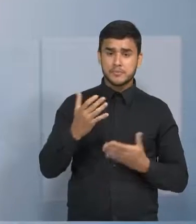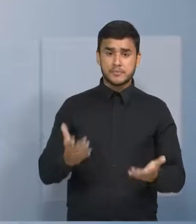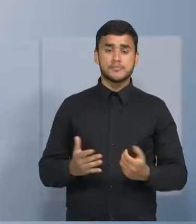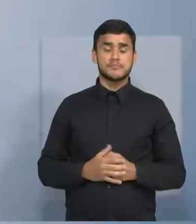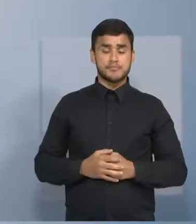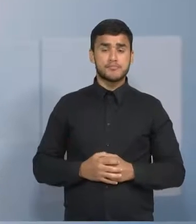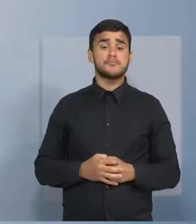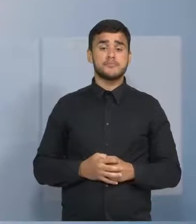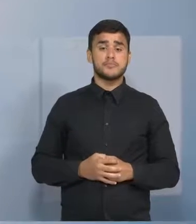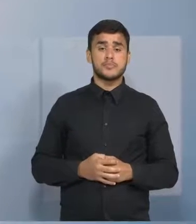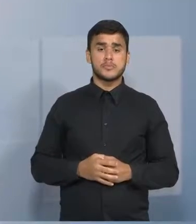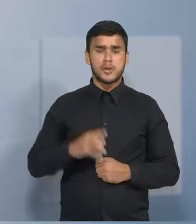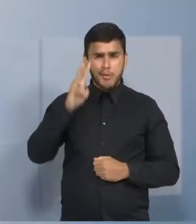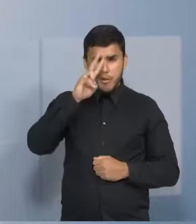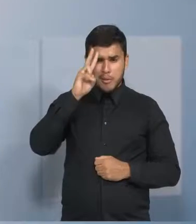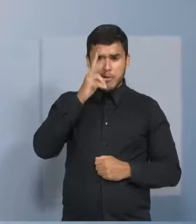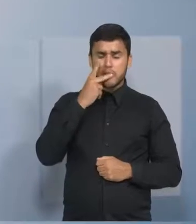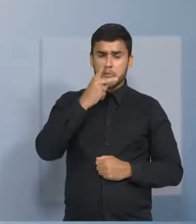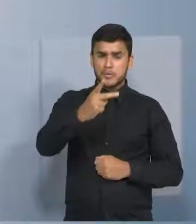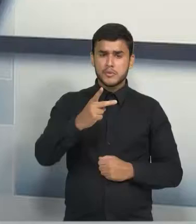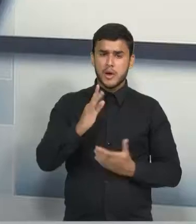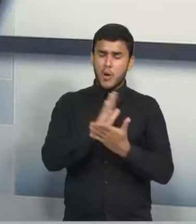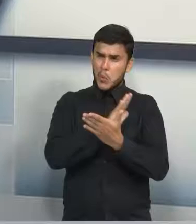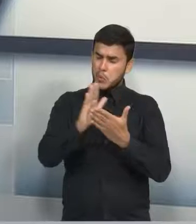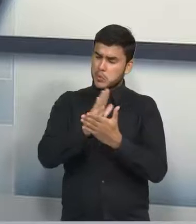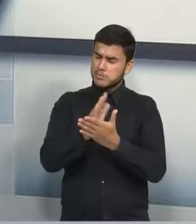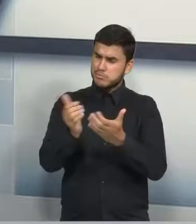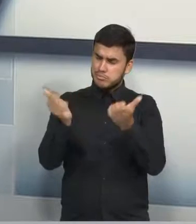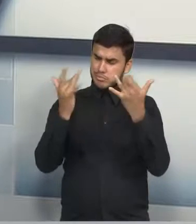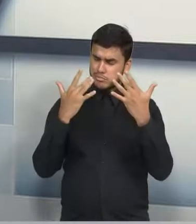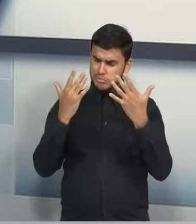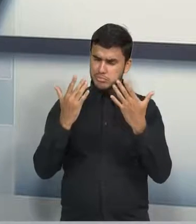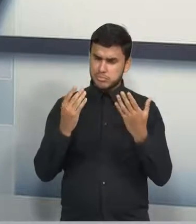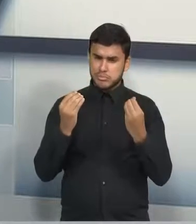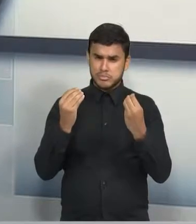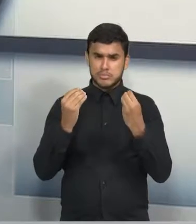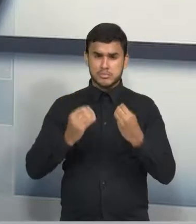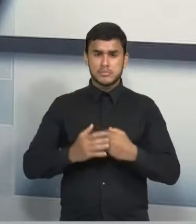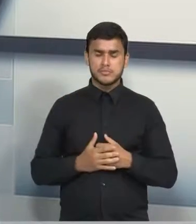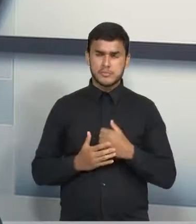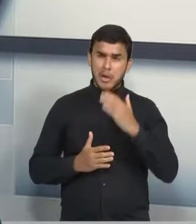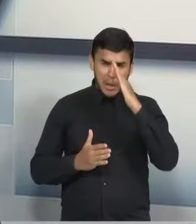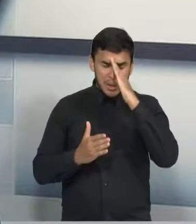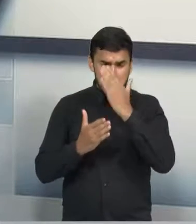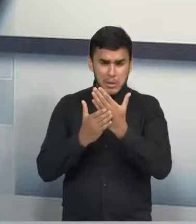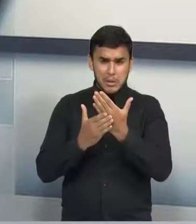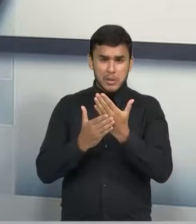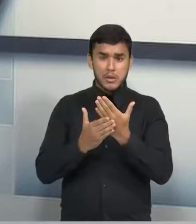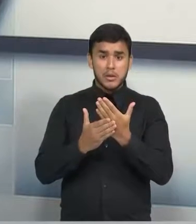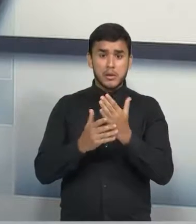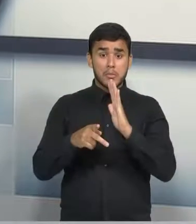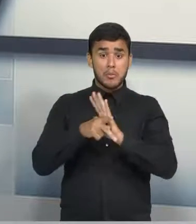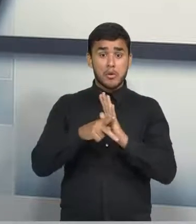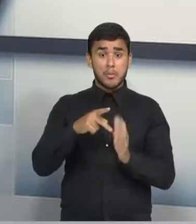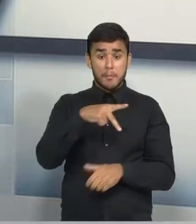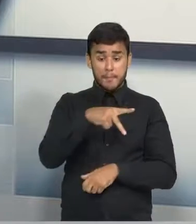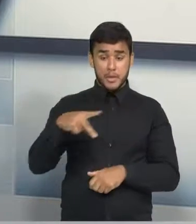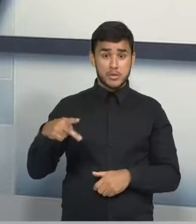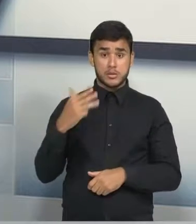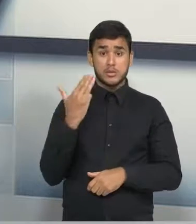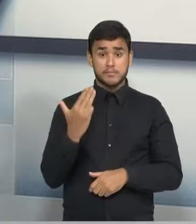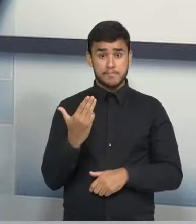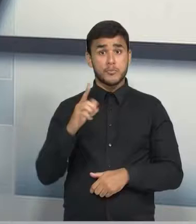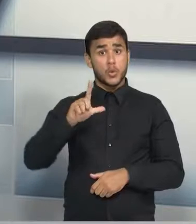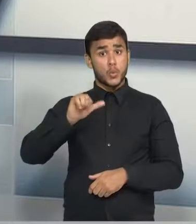disso, para encerrar, houve frases difíceis da gente engolir, feitas pelo próprio presidente